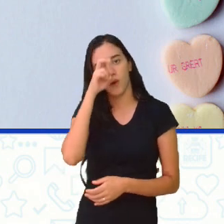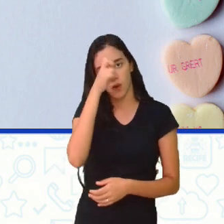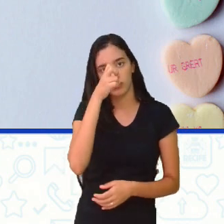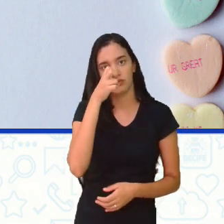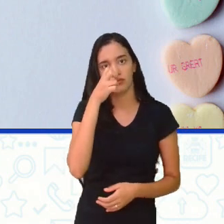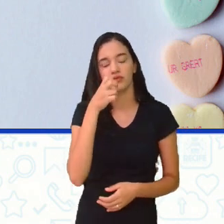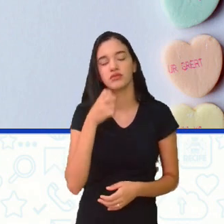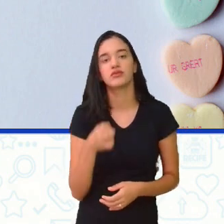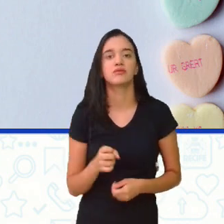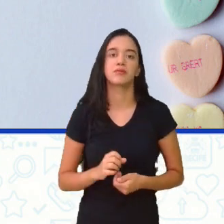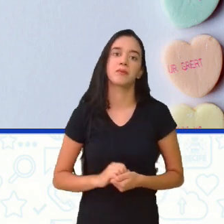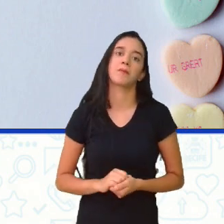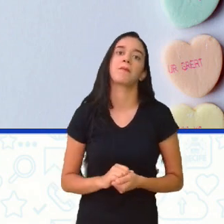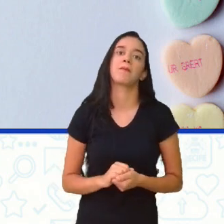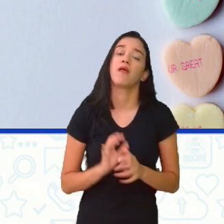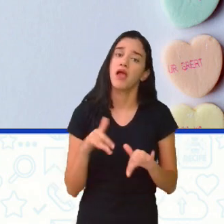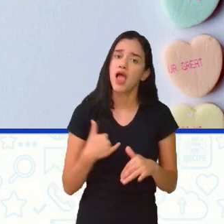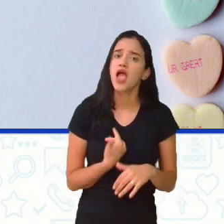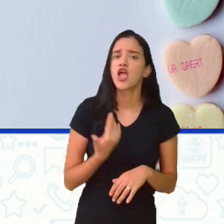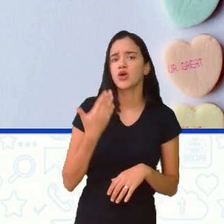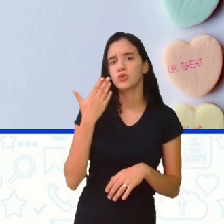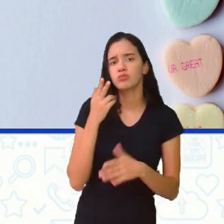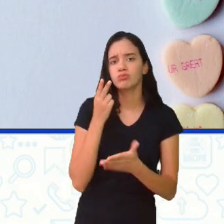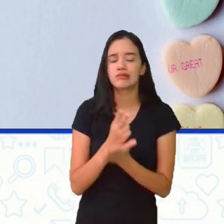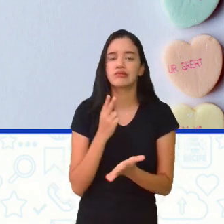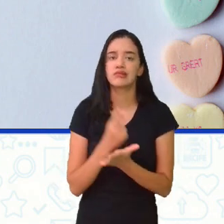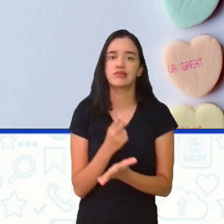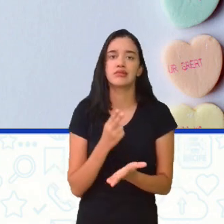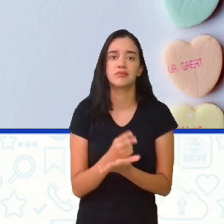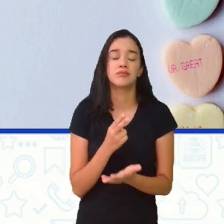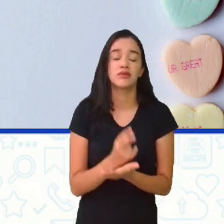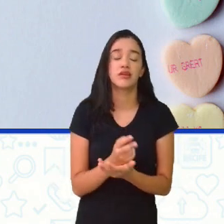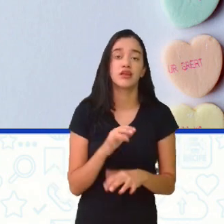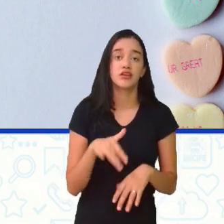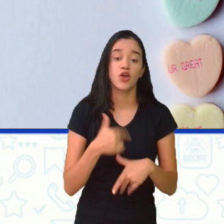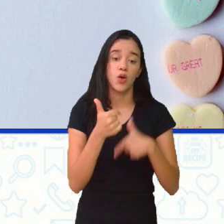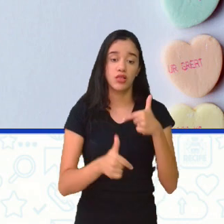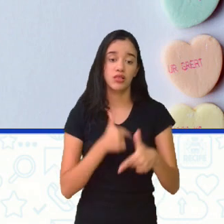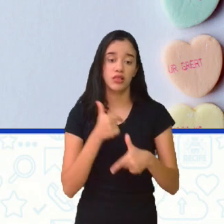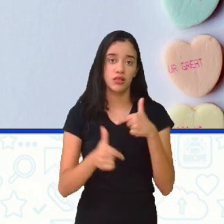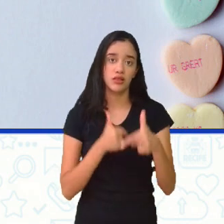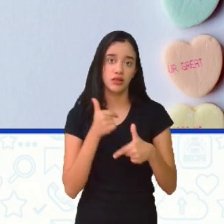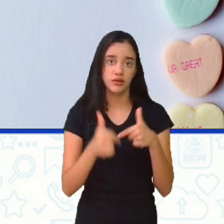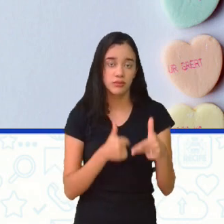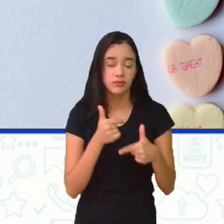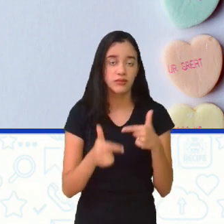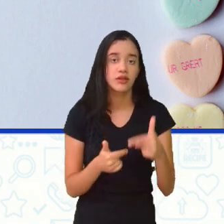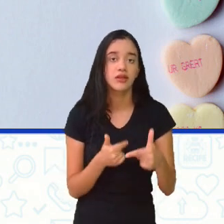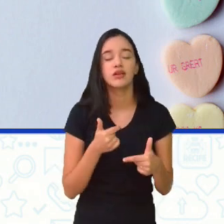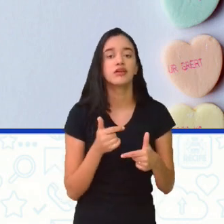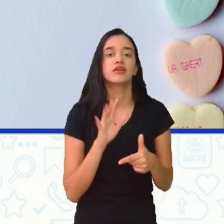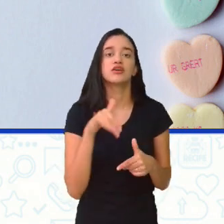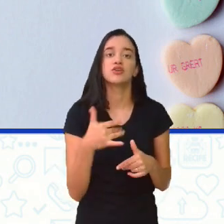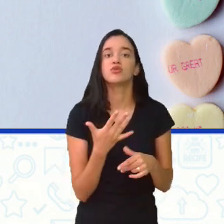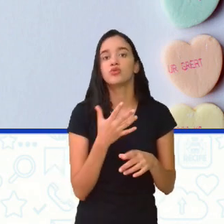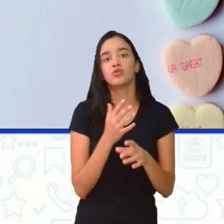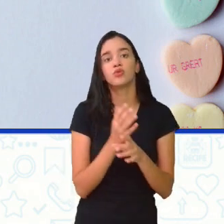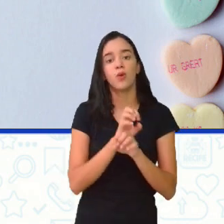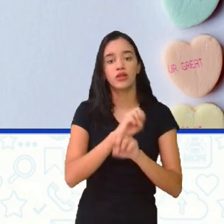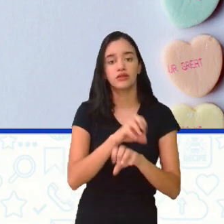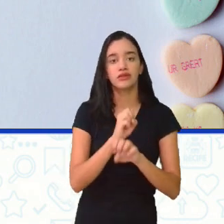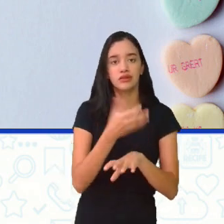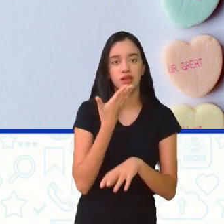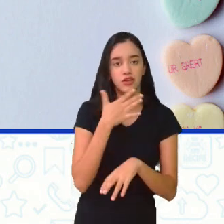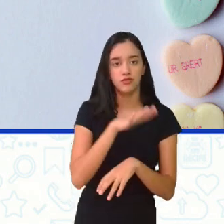Aquela sílaba mais forte. Eu sempre, quando trabalhei com ensino fundamental, e continuo fazendo isso, né? Para